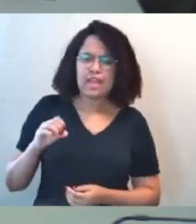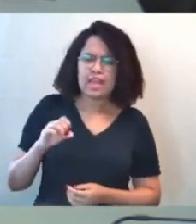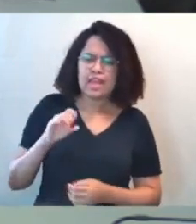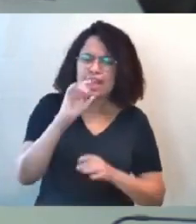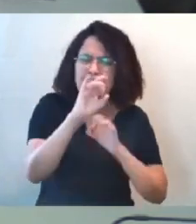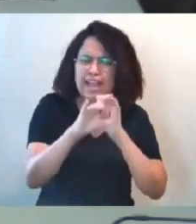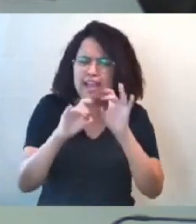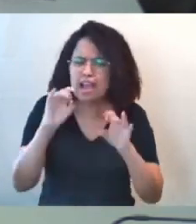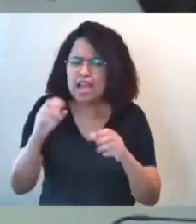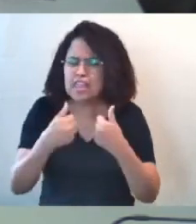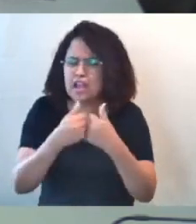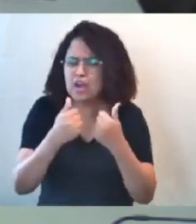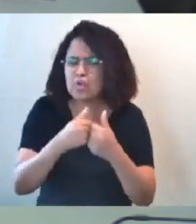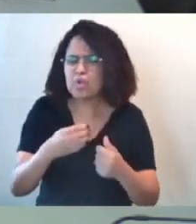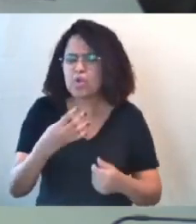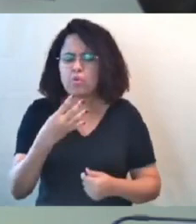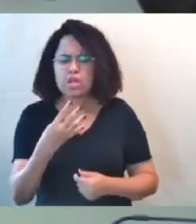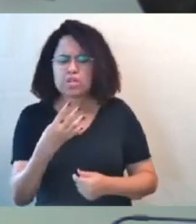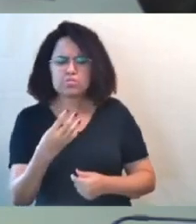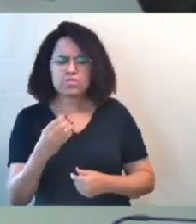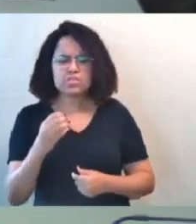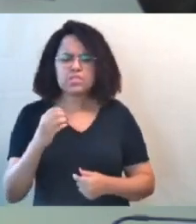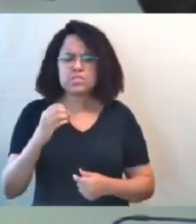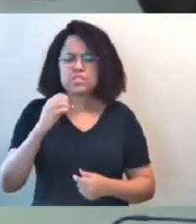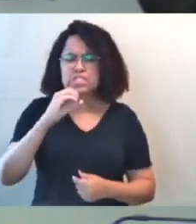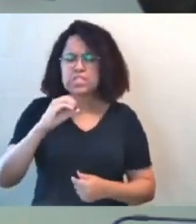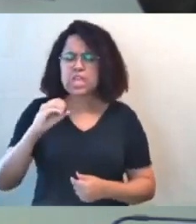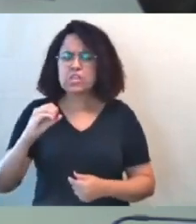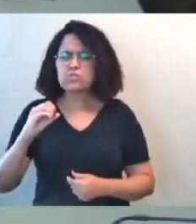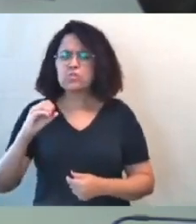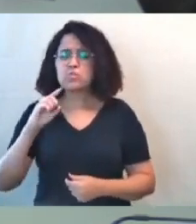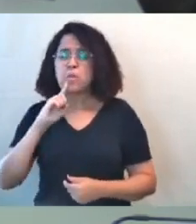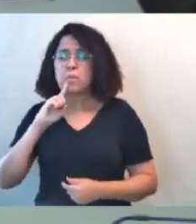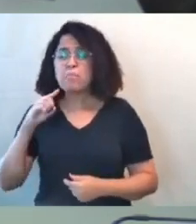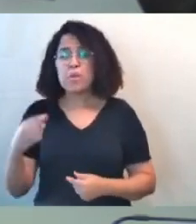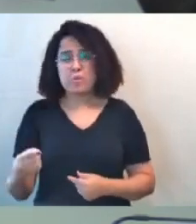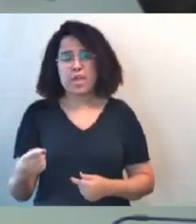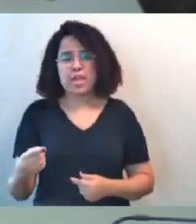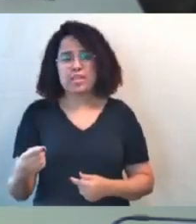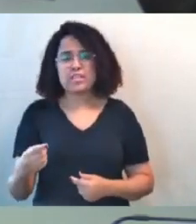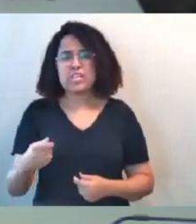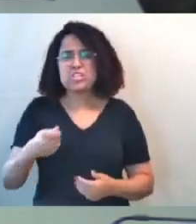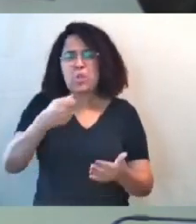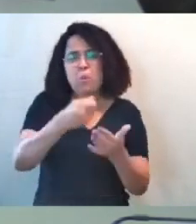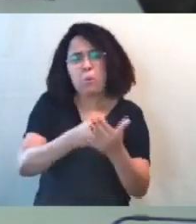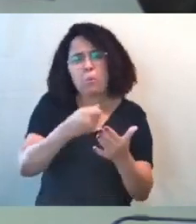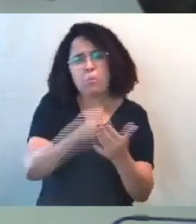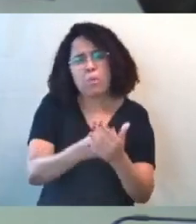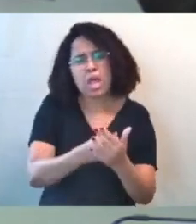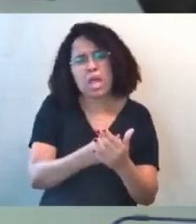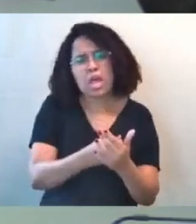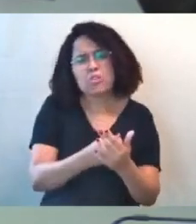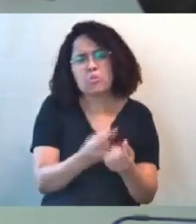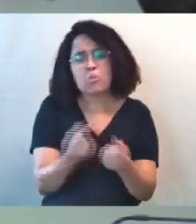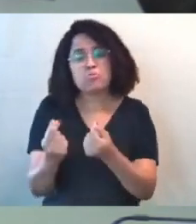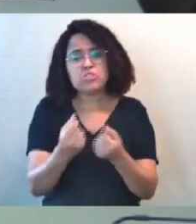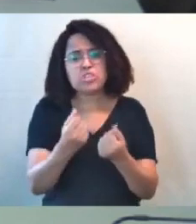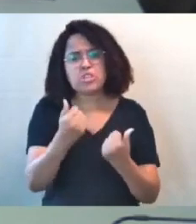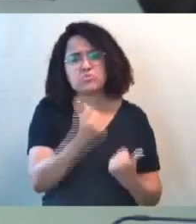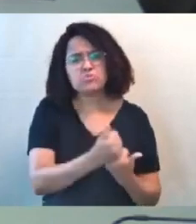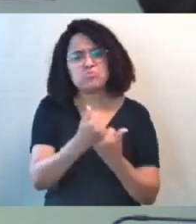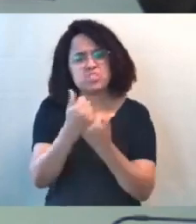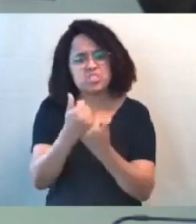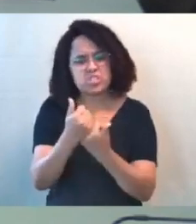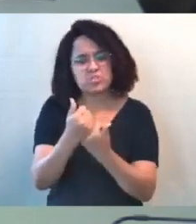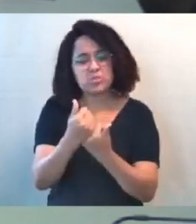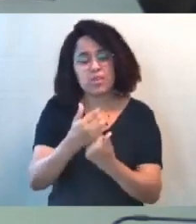R$600 mil, 420 ônibus, sendo comprados com dinheiro de subsídio. E eu, pessoalmente, que estou